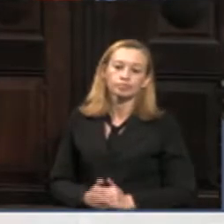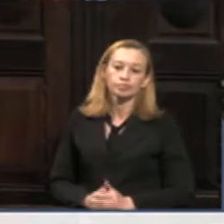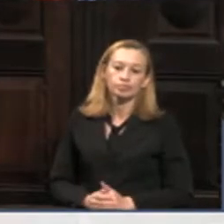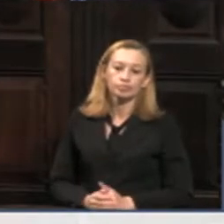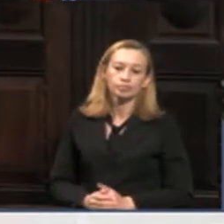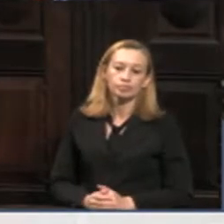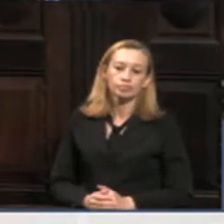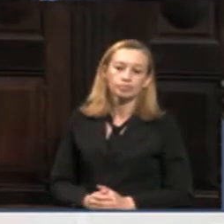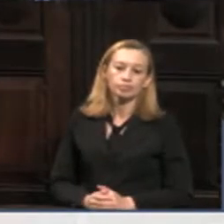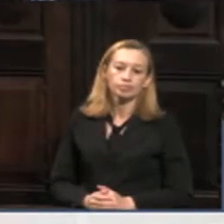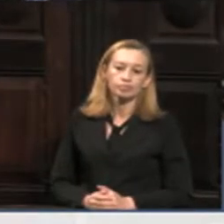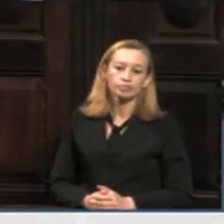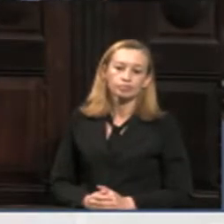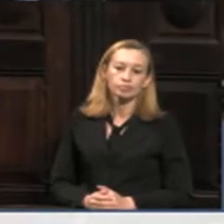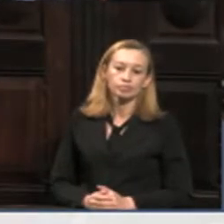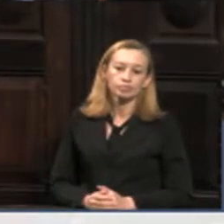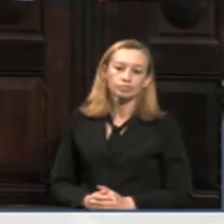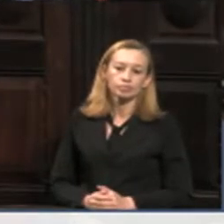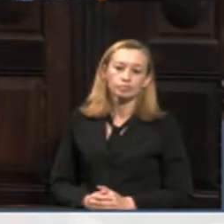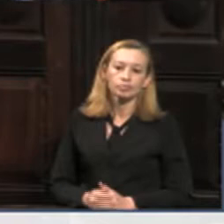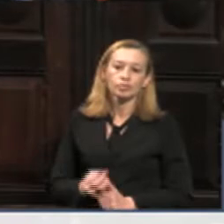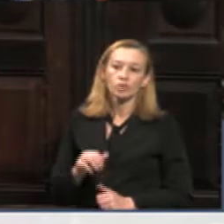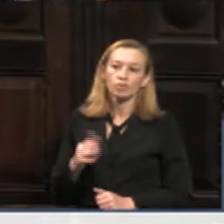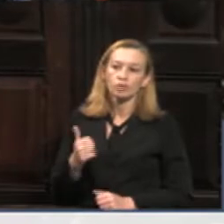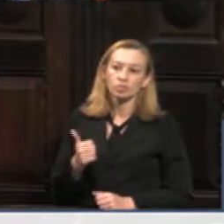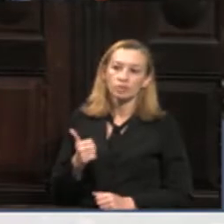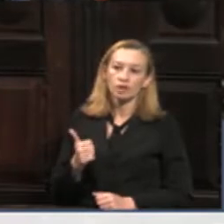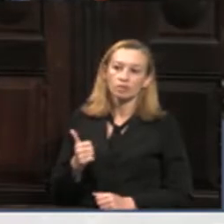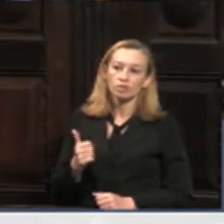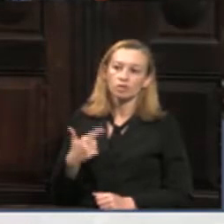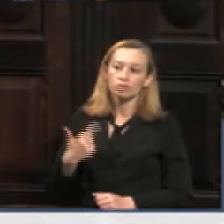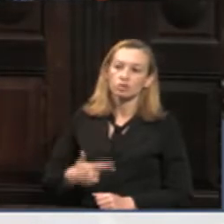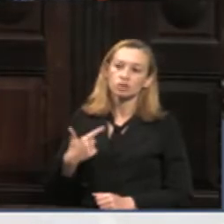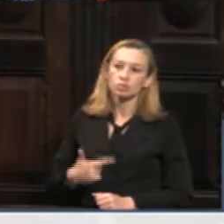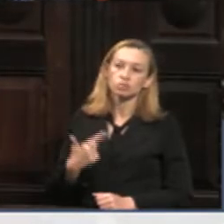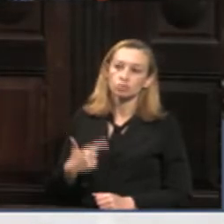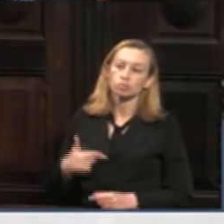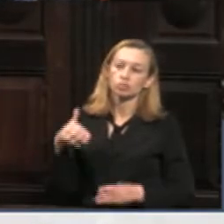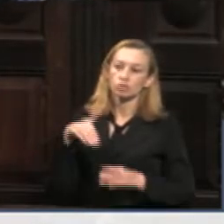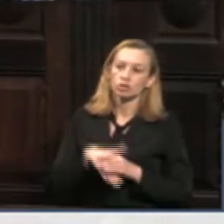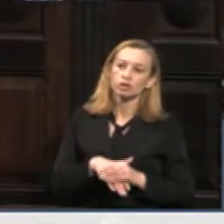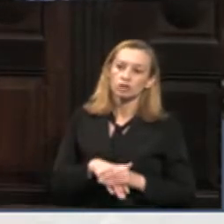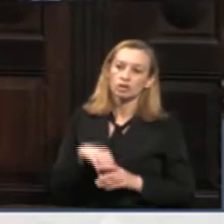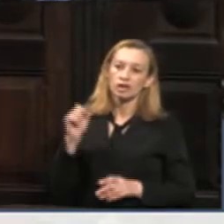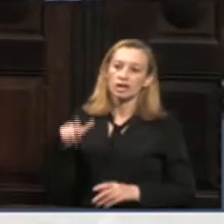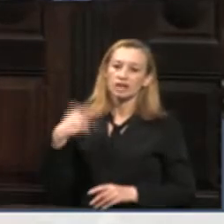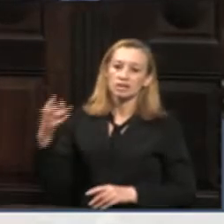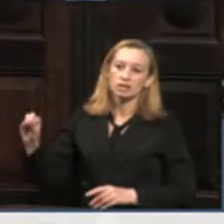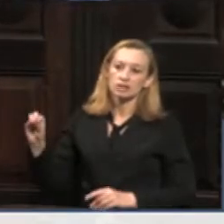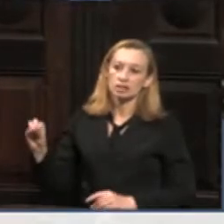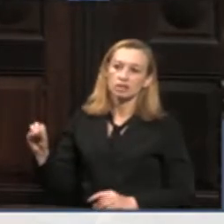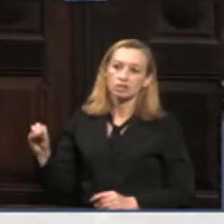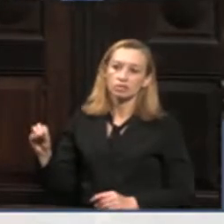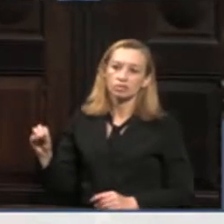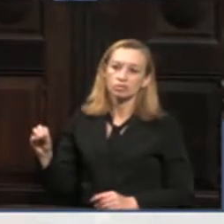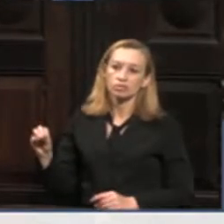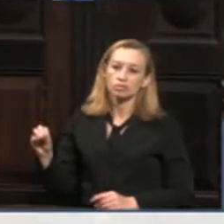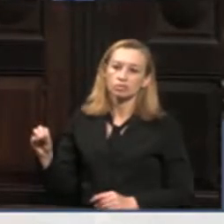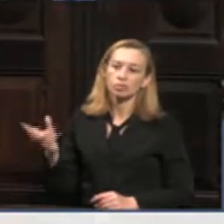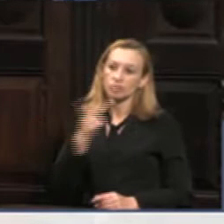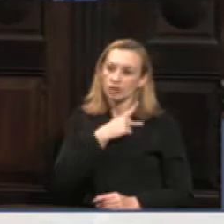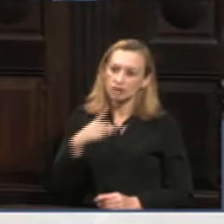entre o primeiro e o segundo turno das eleições